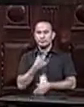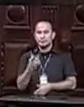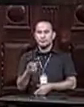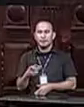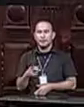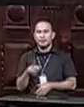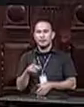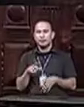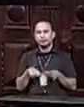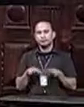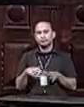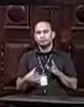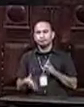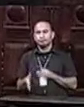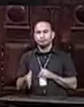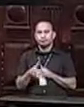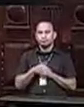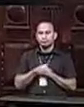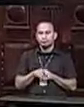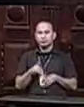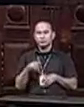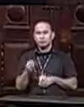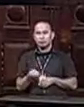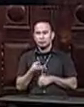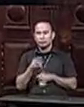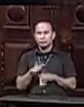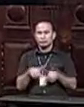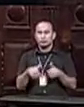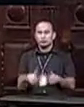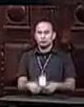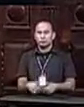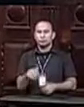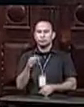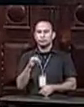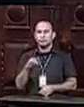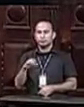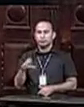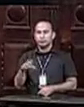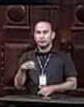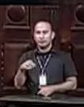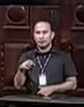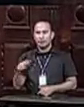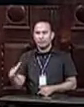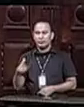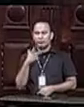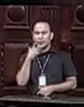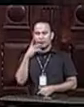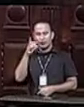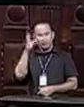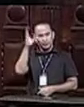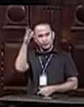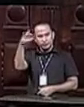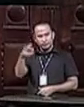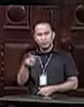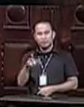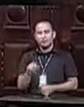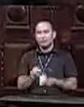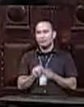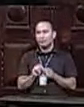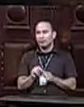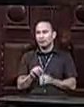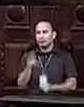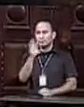restritiva sobre a concessão de novos incentivos fiscais, sem falar na decisão recentemente tomada pelo Estado de São